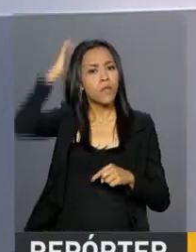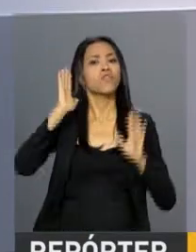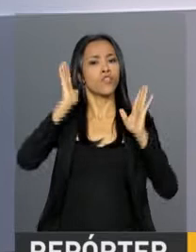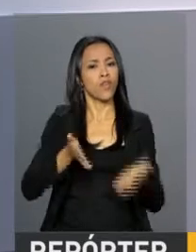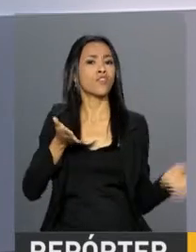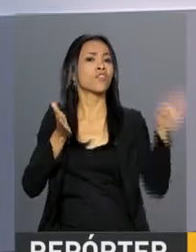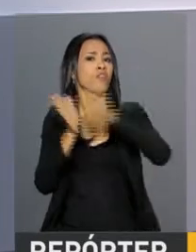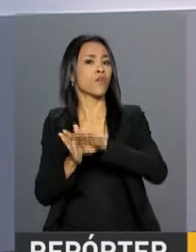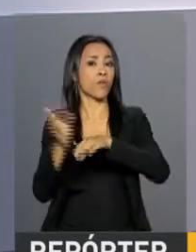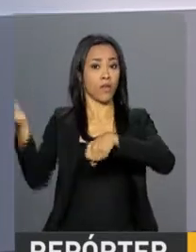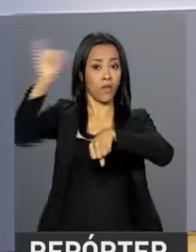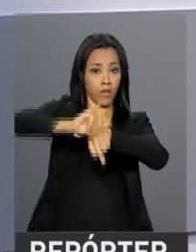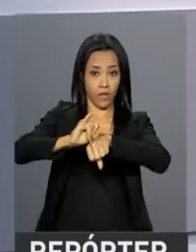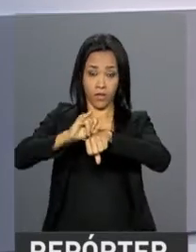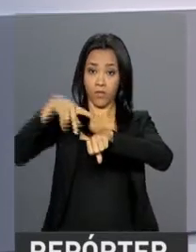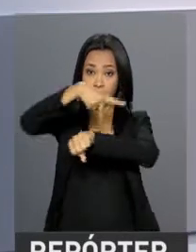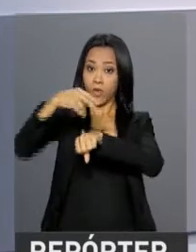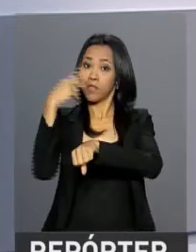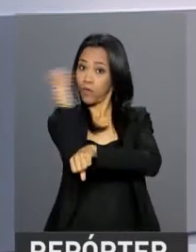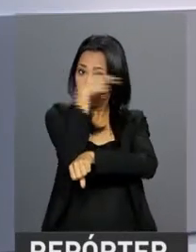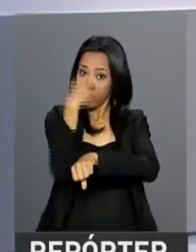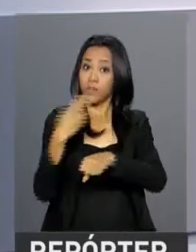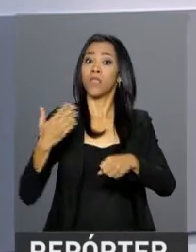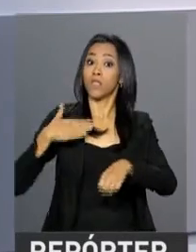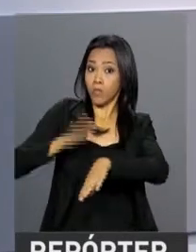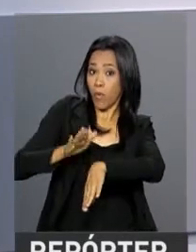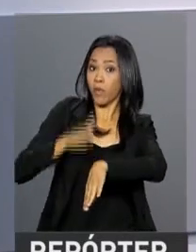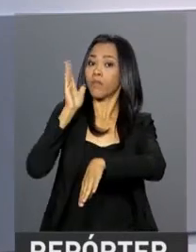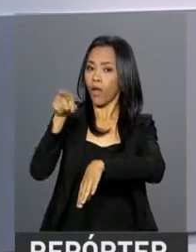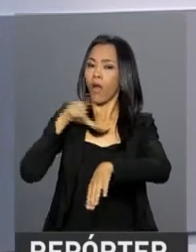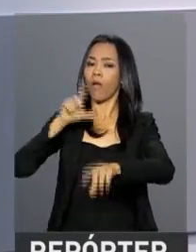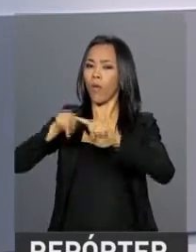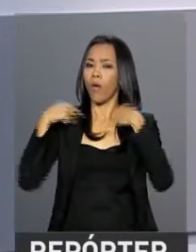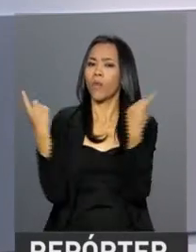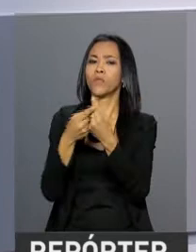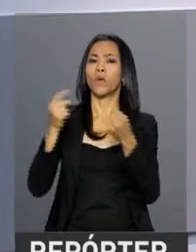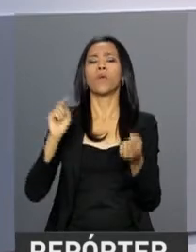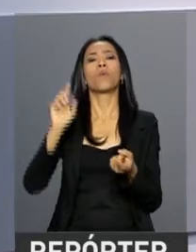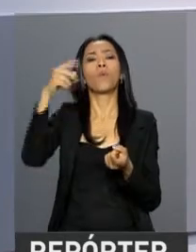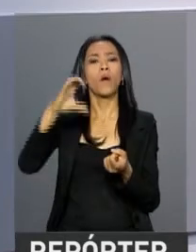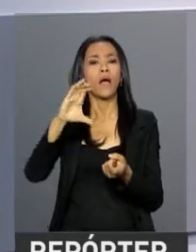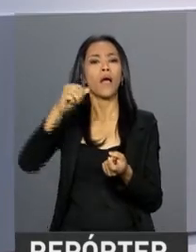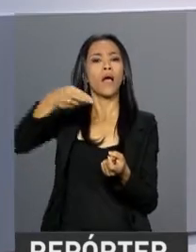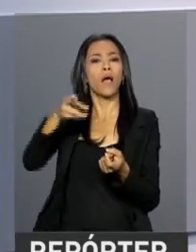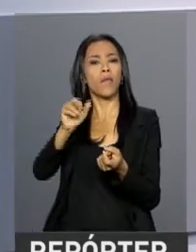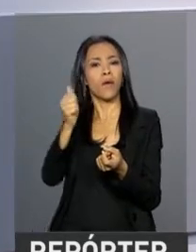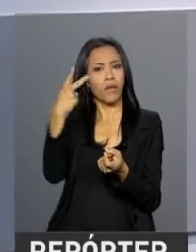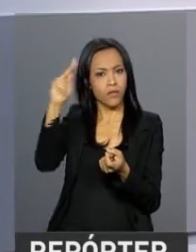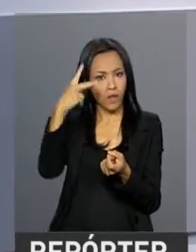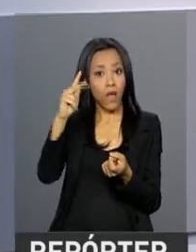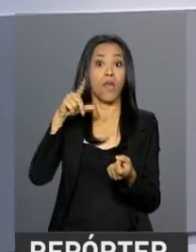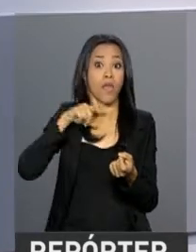moscou e neste momento se reúne com o presidente da câmara dos deputados da rússia em discurso temer afirmou que essa viagem vai